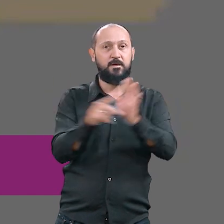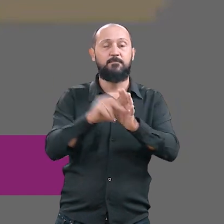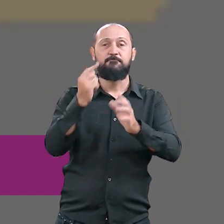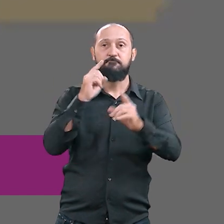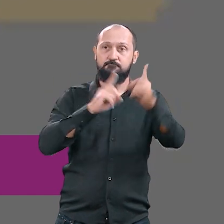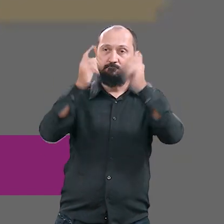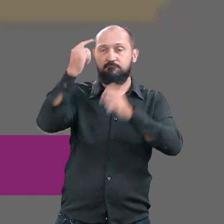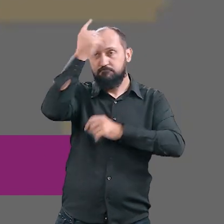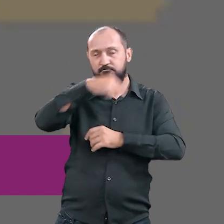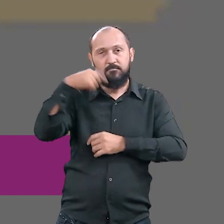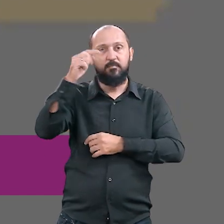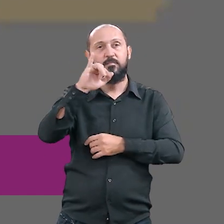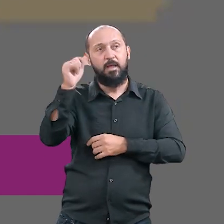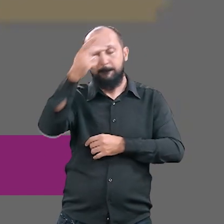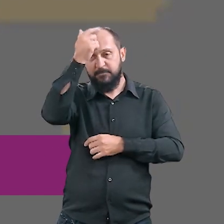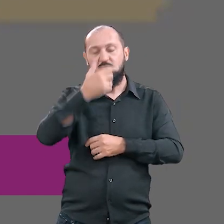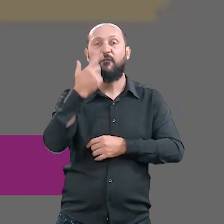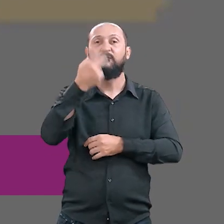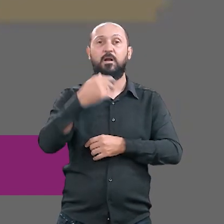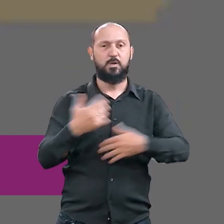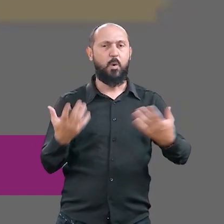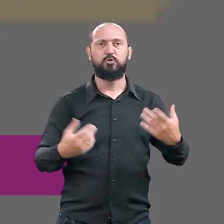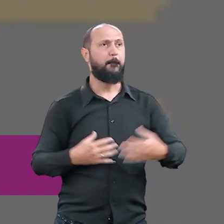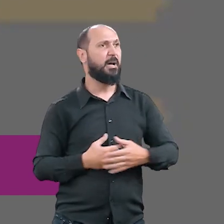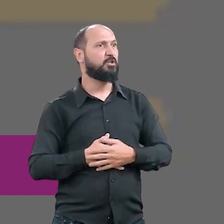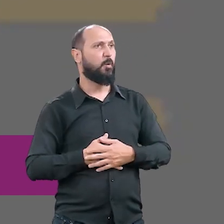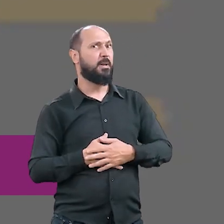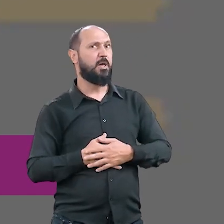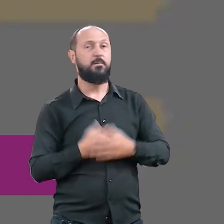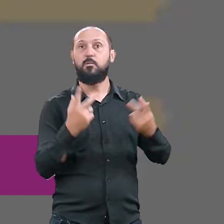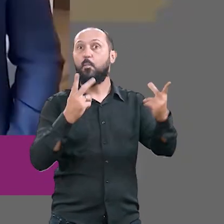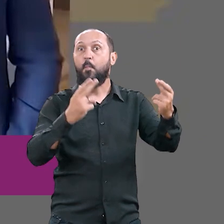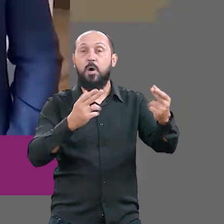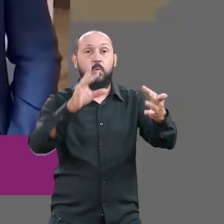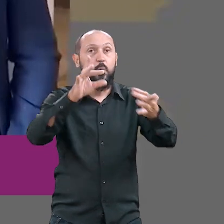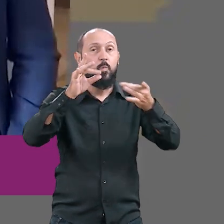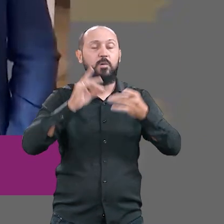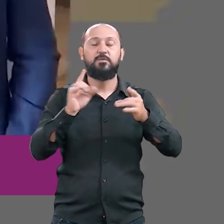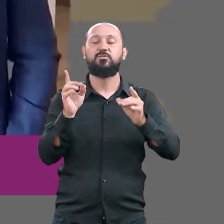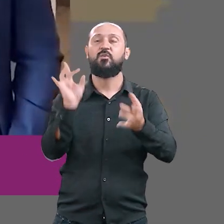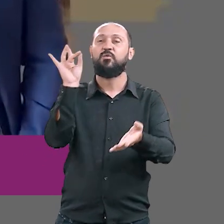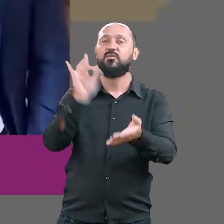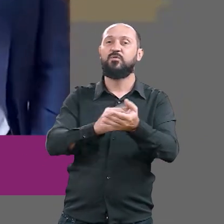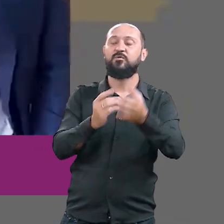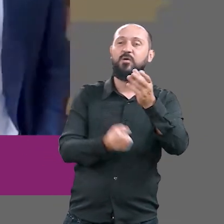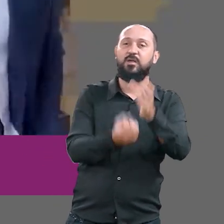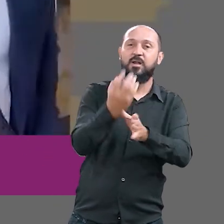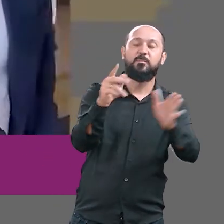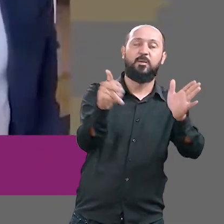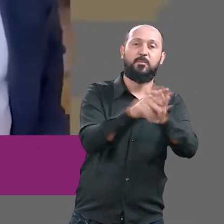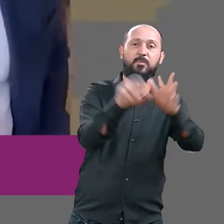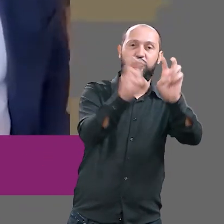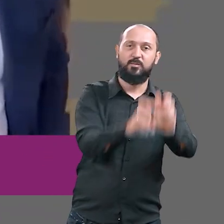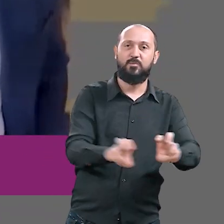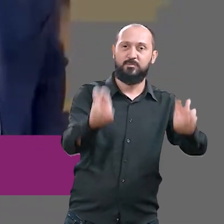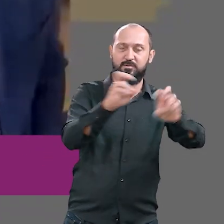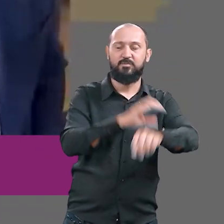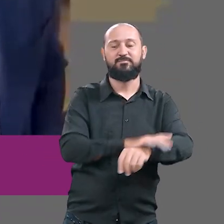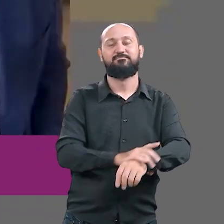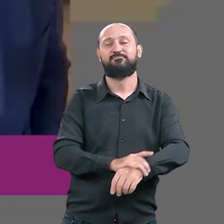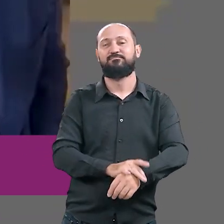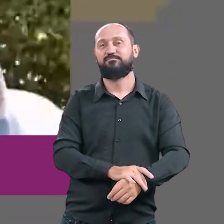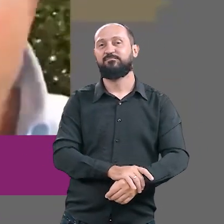robôs de inteligência artificial para pedir voto, para fazer uma abordagem proativa. Porque do ponto de vista de tecnologia,